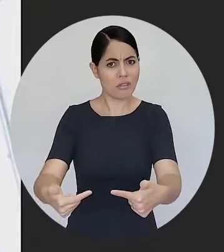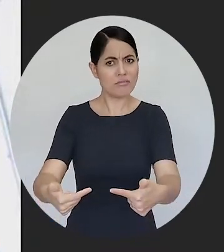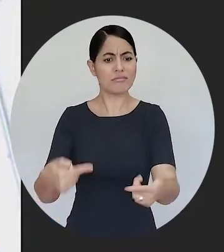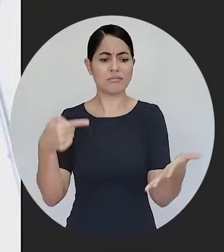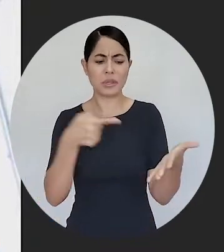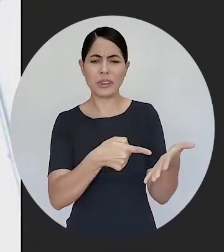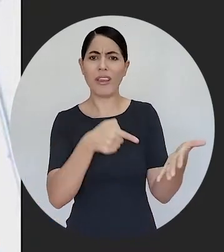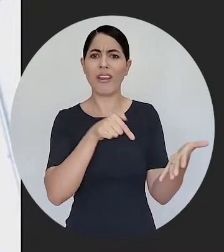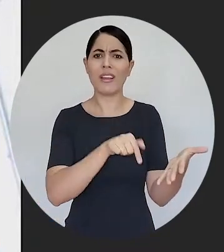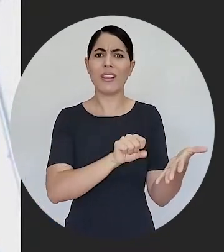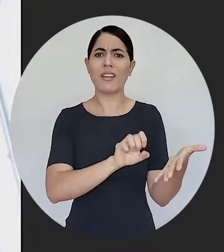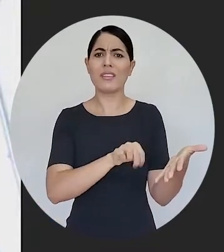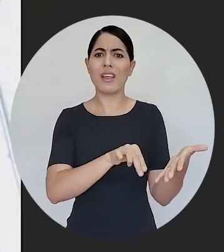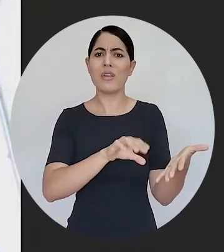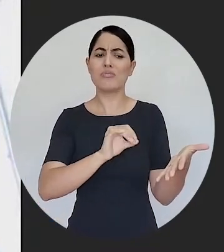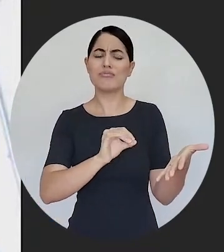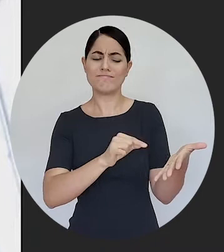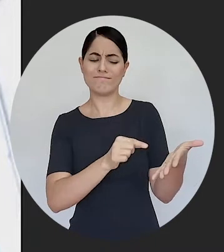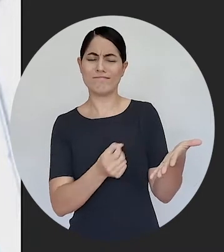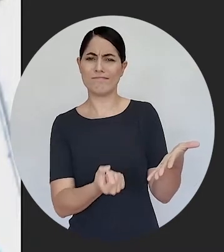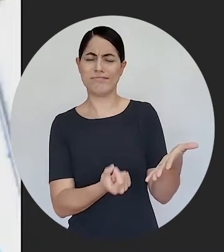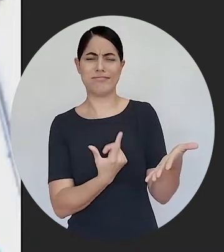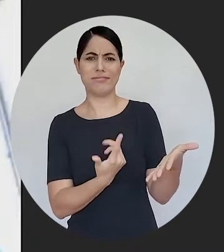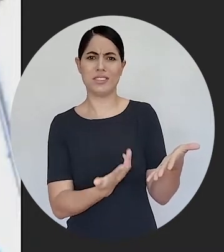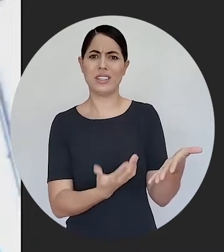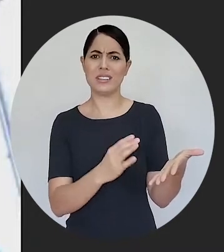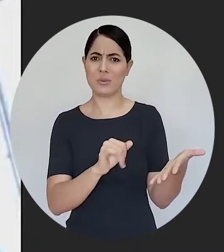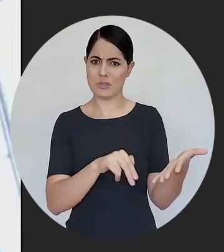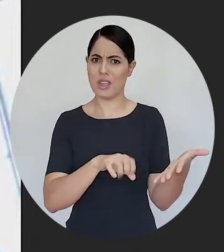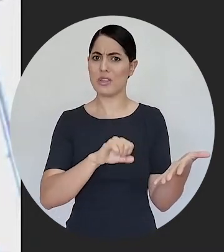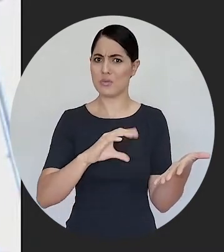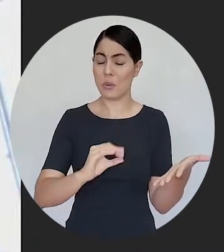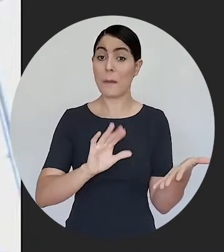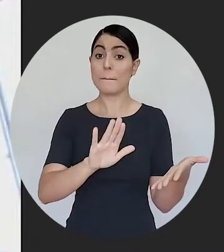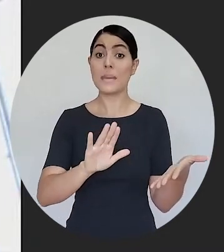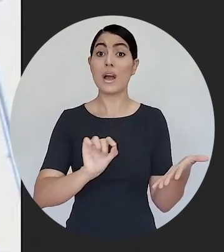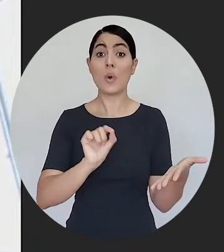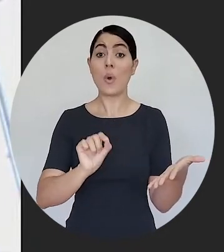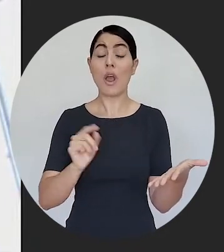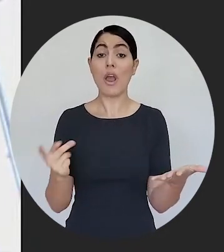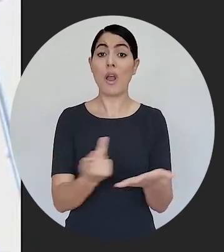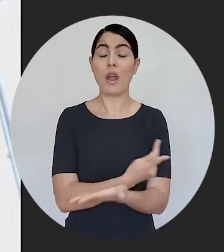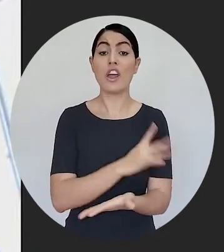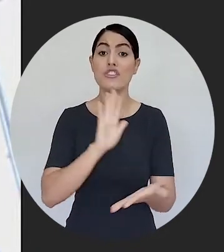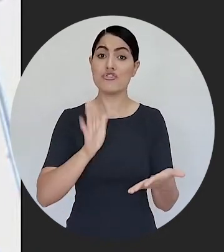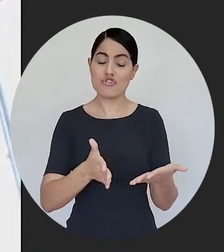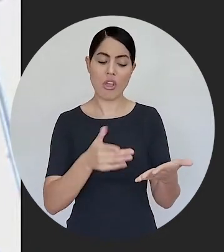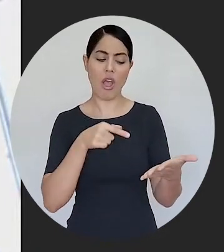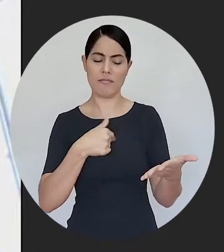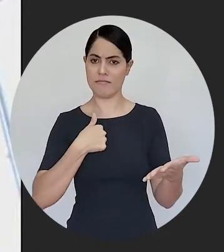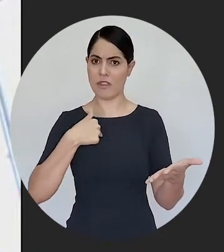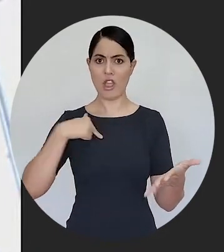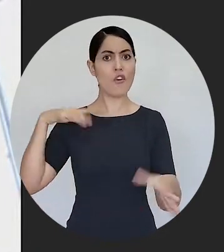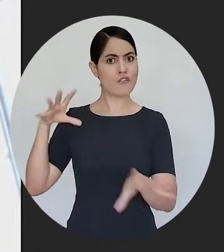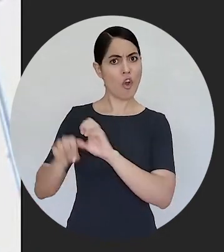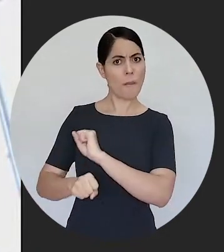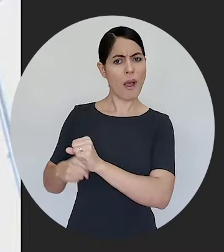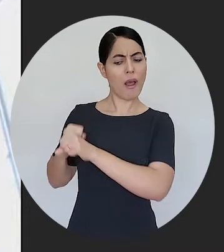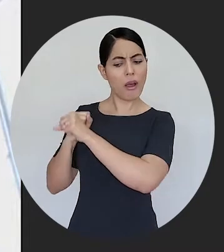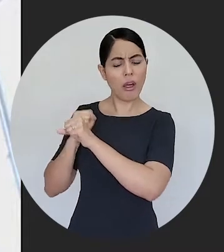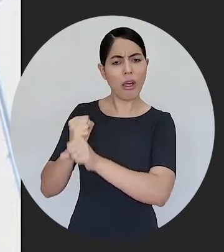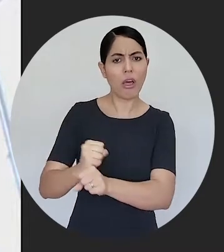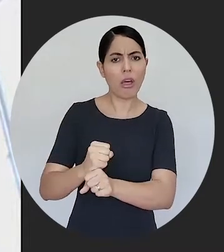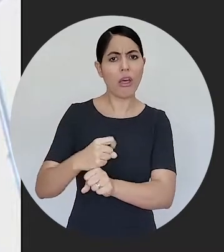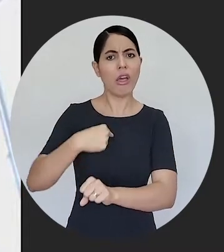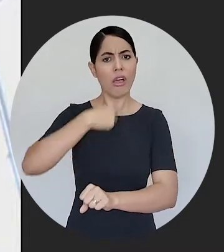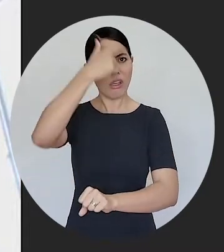sentido deste censo, porque eu, na verdade, tenho alguns anos de formada